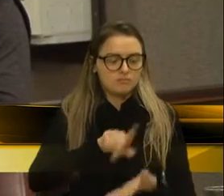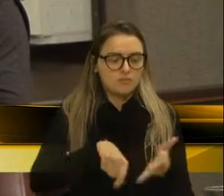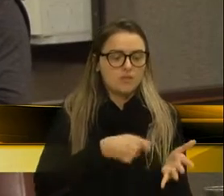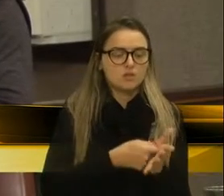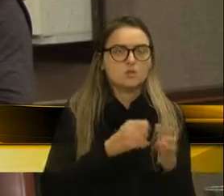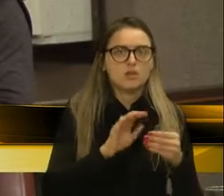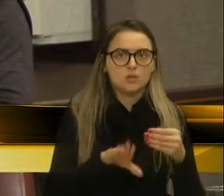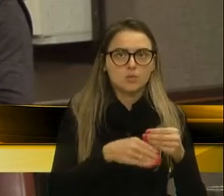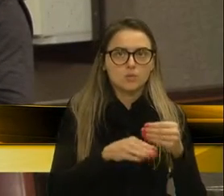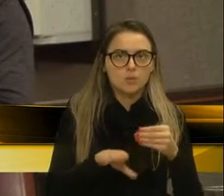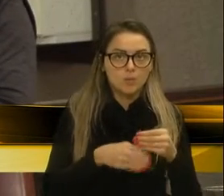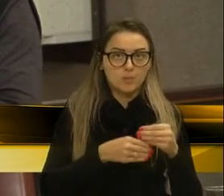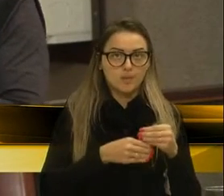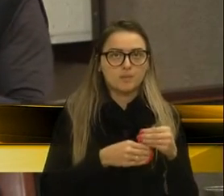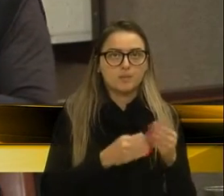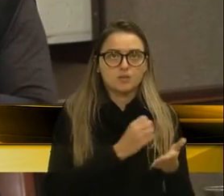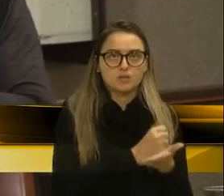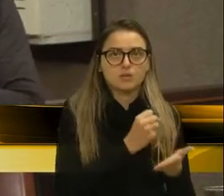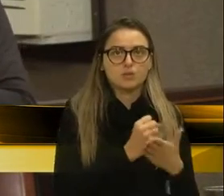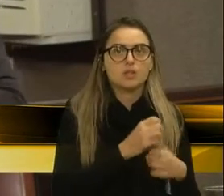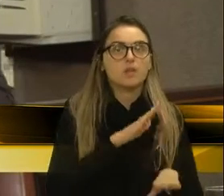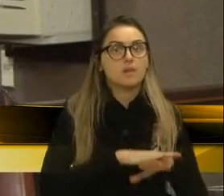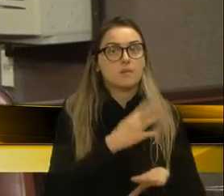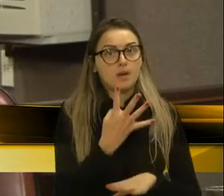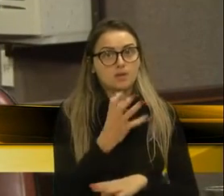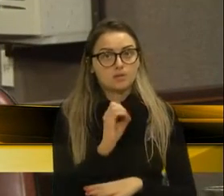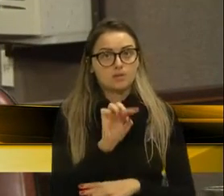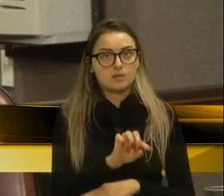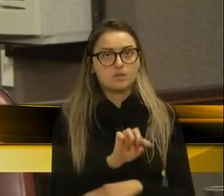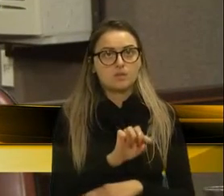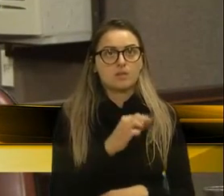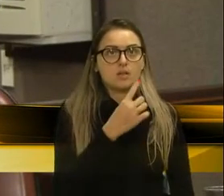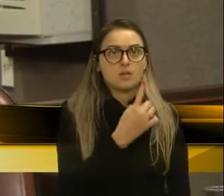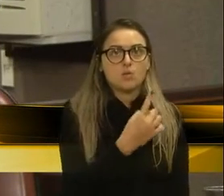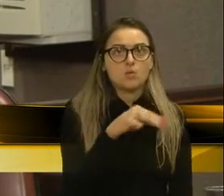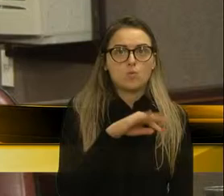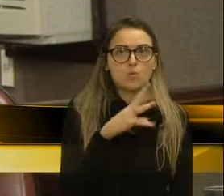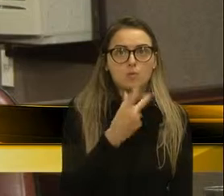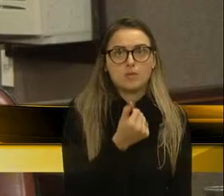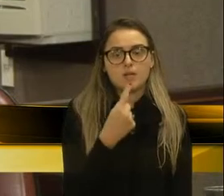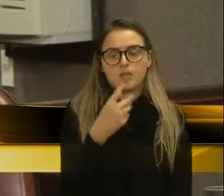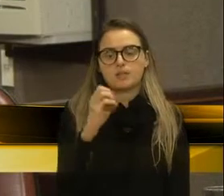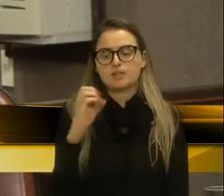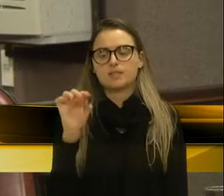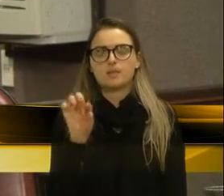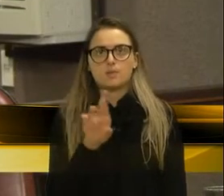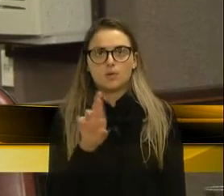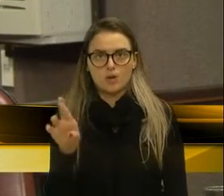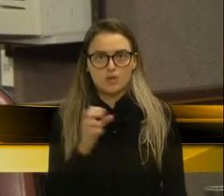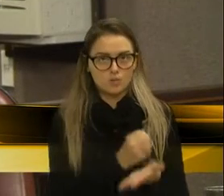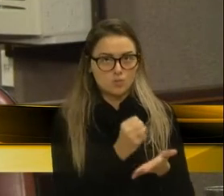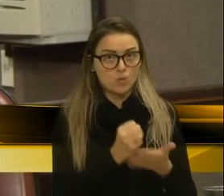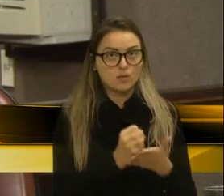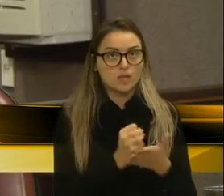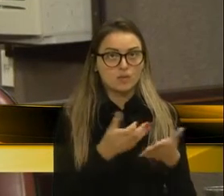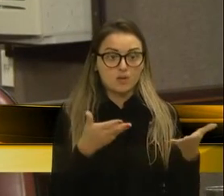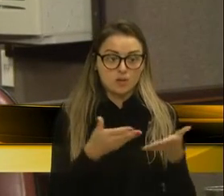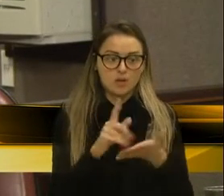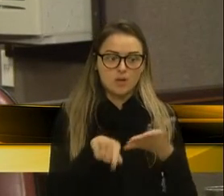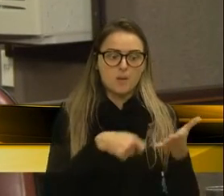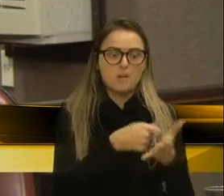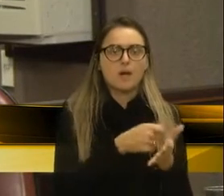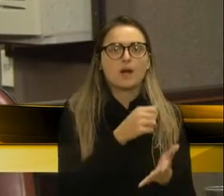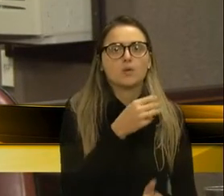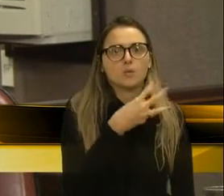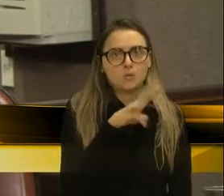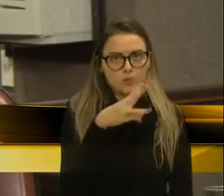para esse contrato? Só que mais 40. Então, além dos R$101.100.000 do contrato que está sendo pago a mais para o Virve